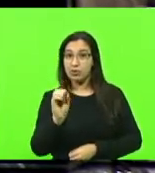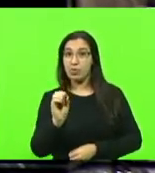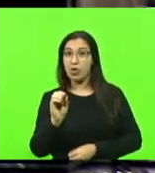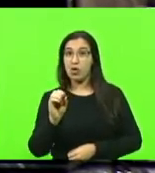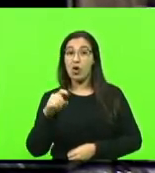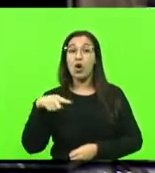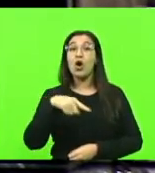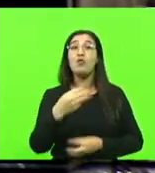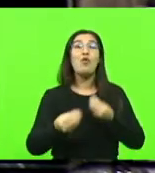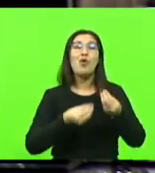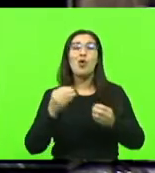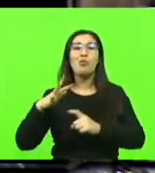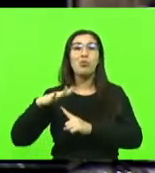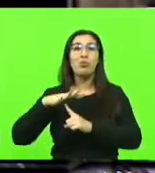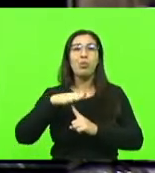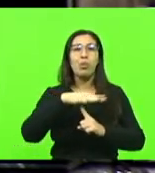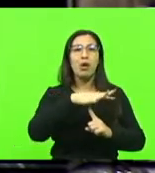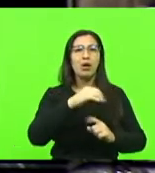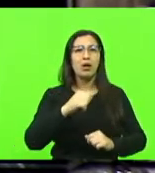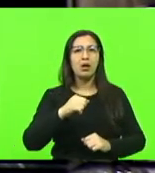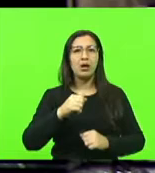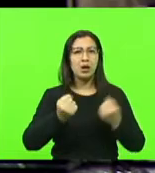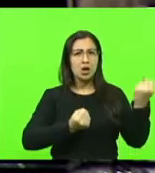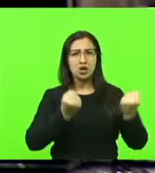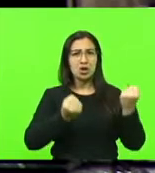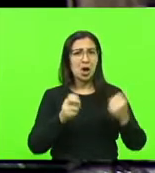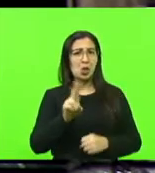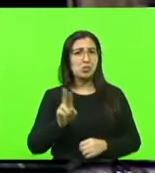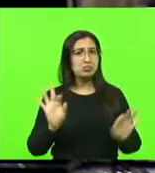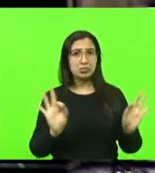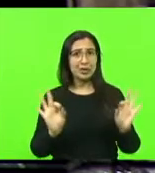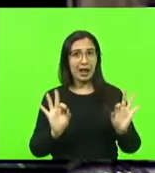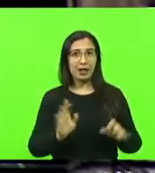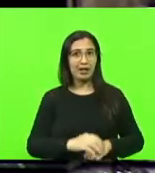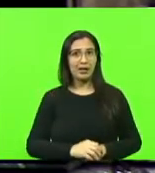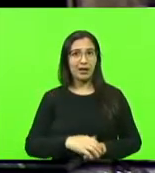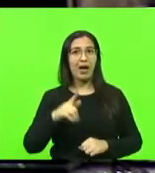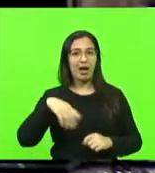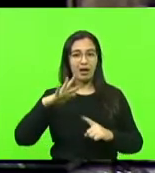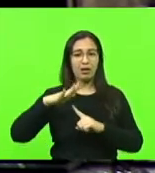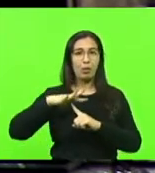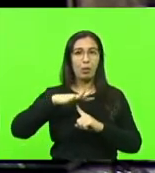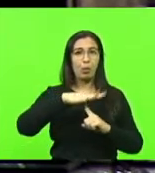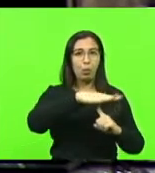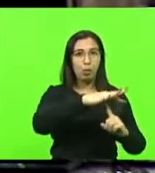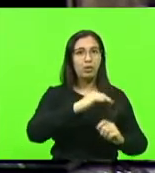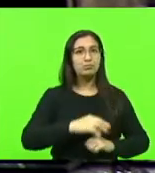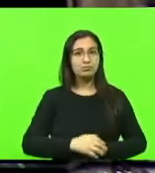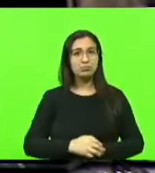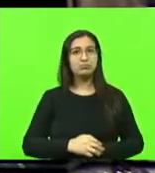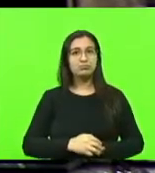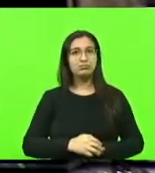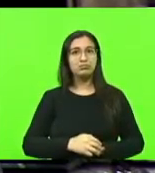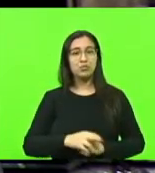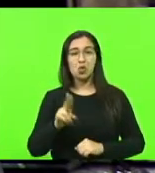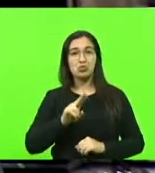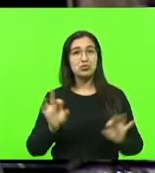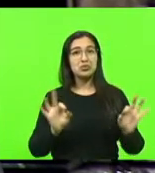pela BR-470 e muito menos pelas estradas estaduais buracadas que ligam 470 a